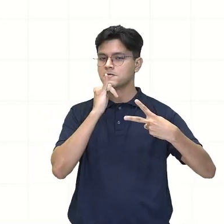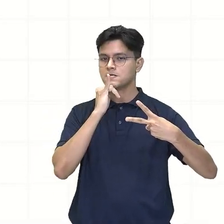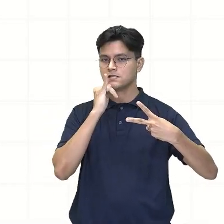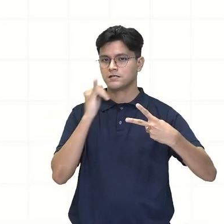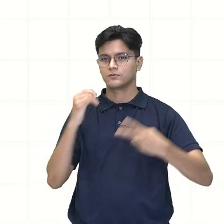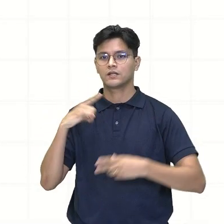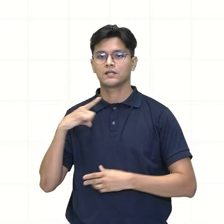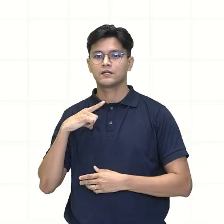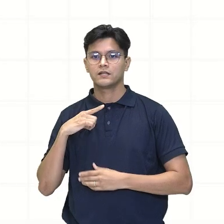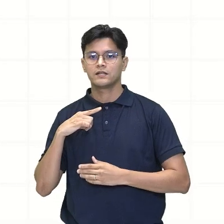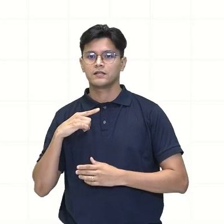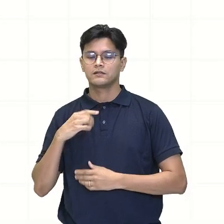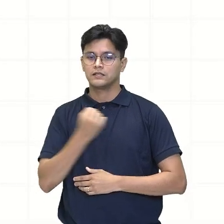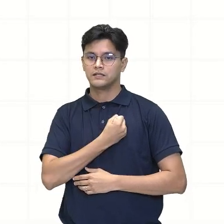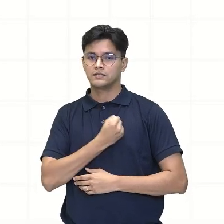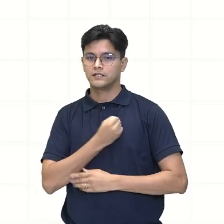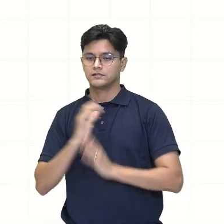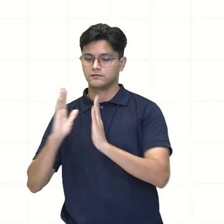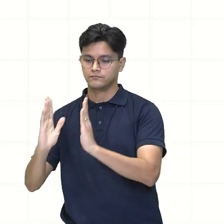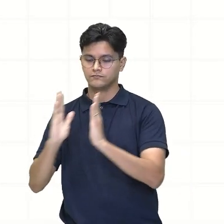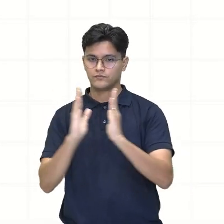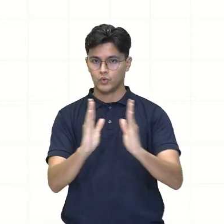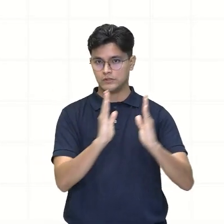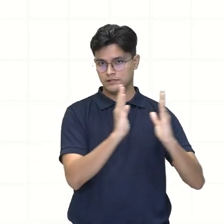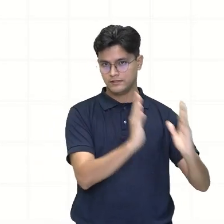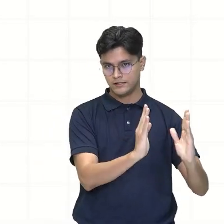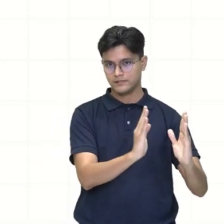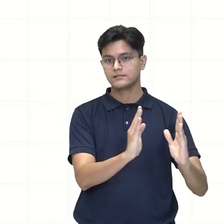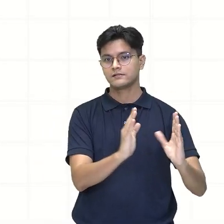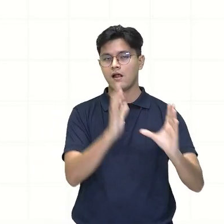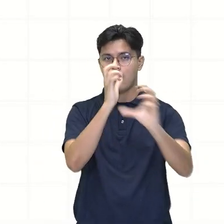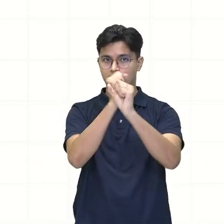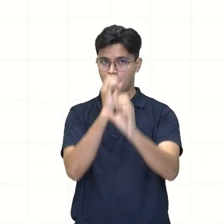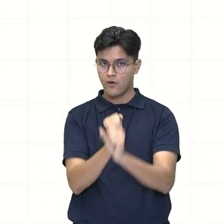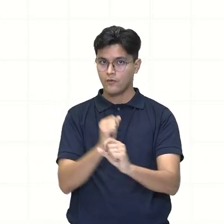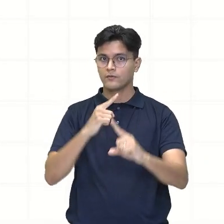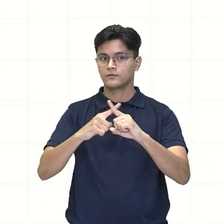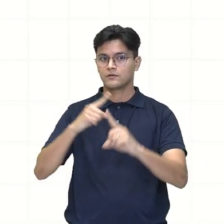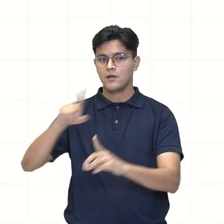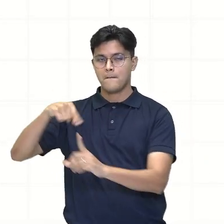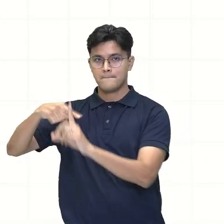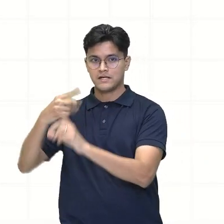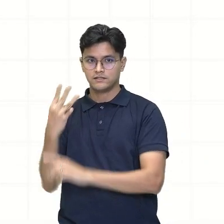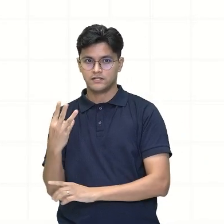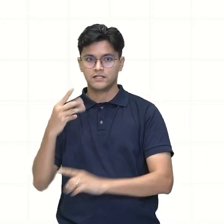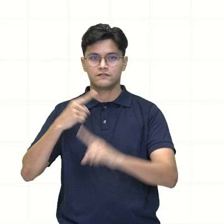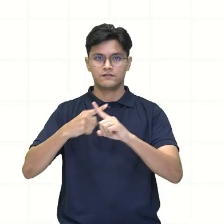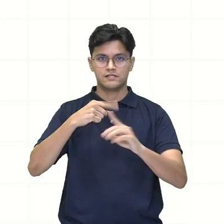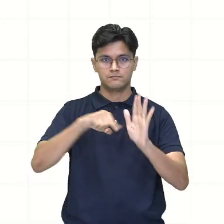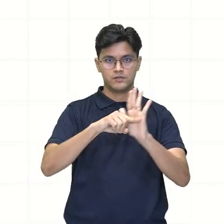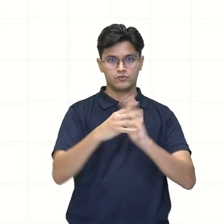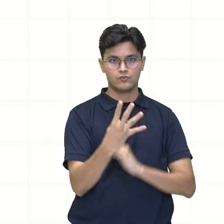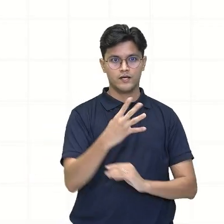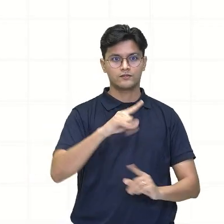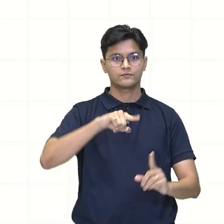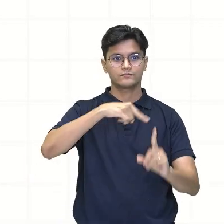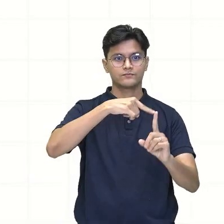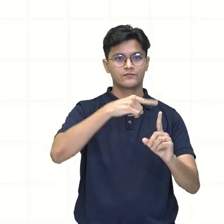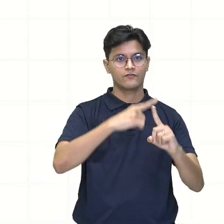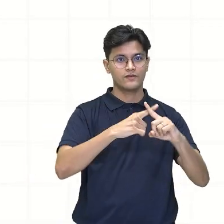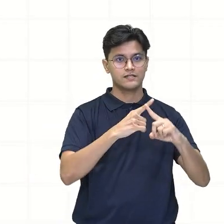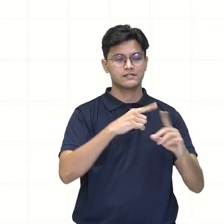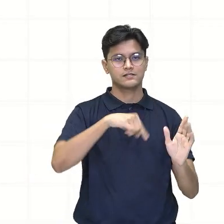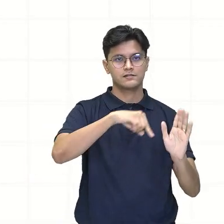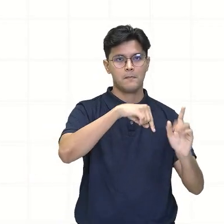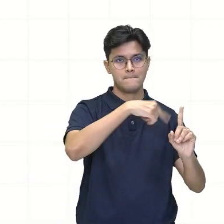3 números sendo multiplicados. Mais 3 vezes menos 4 vezes mais 5. Como que a gente